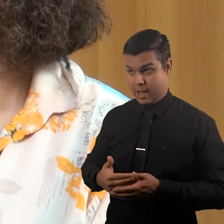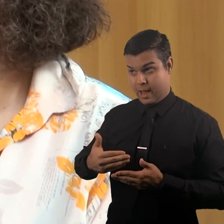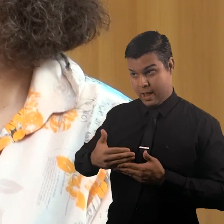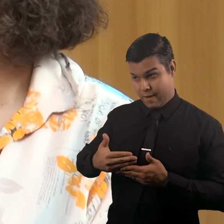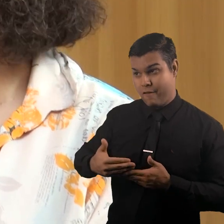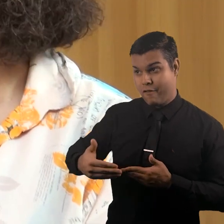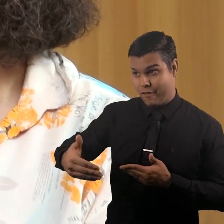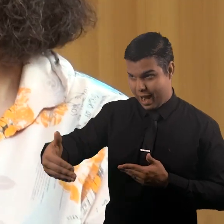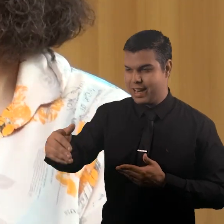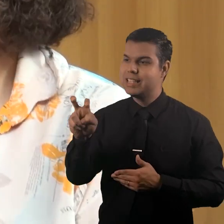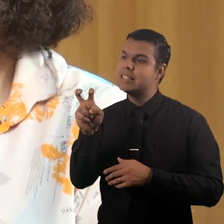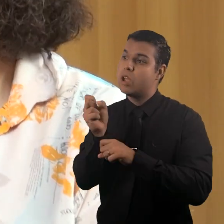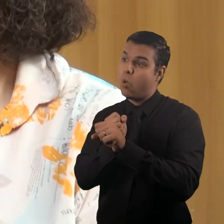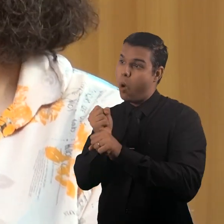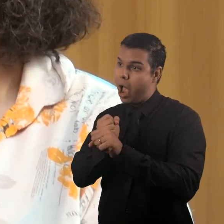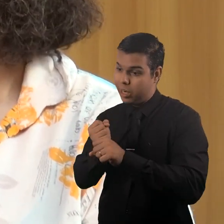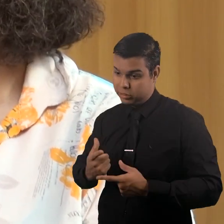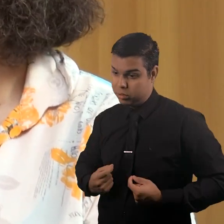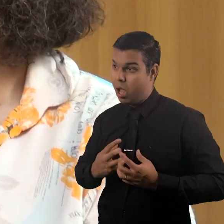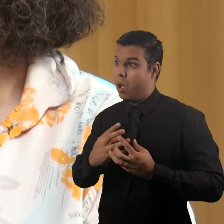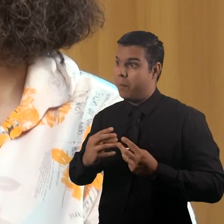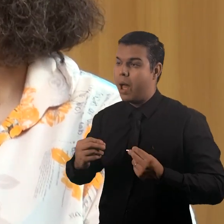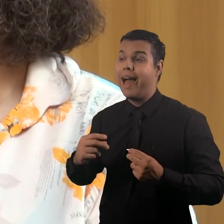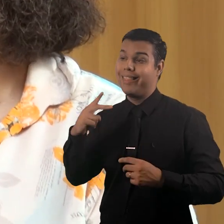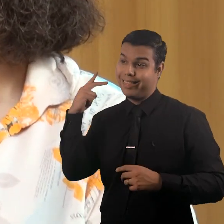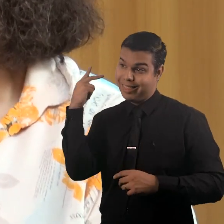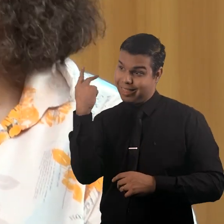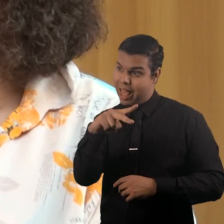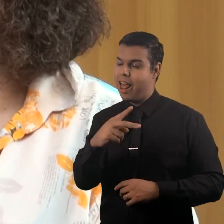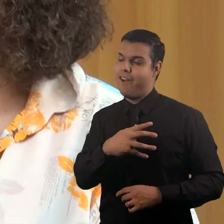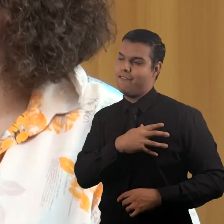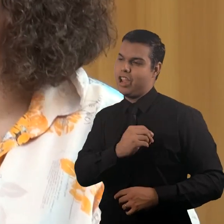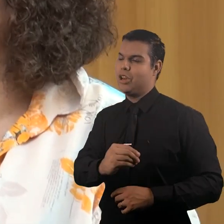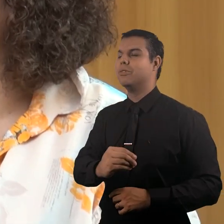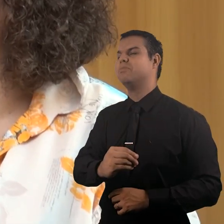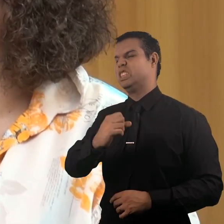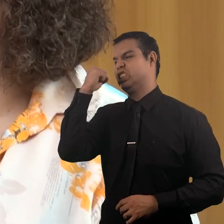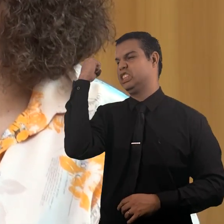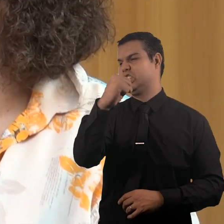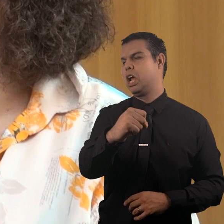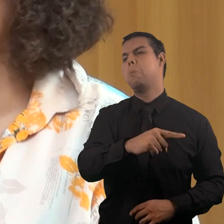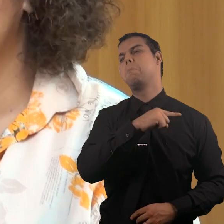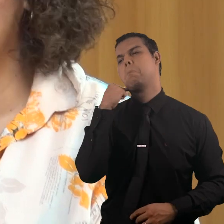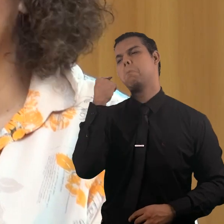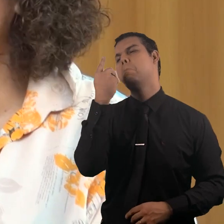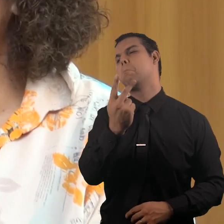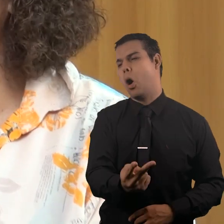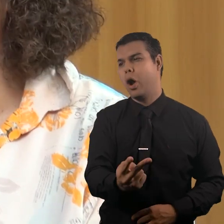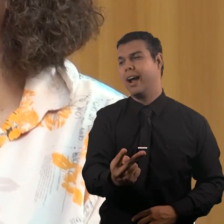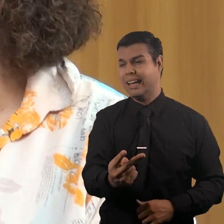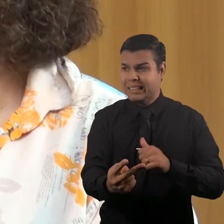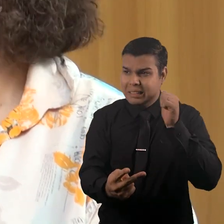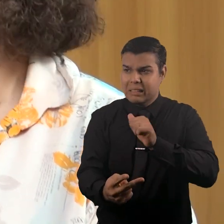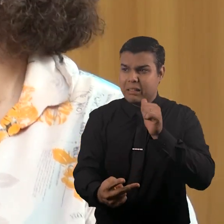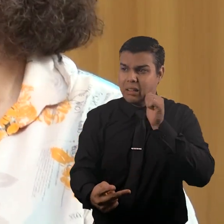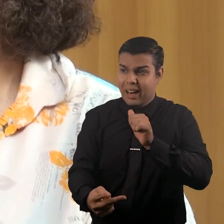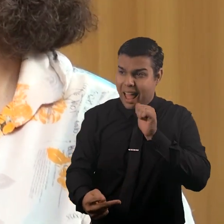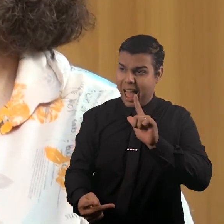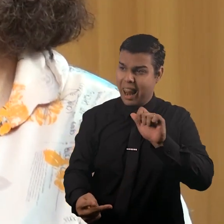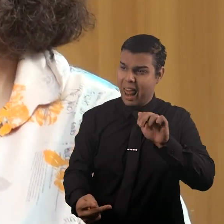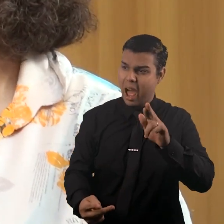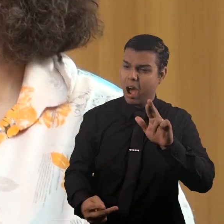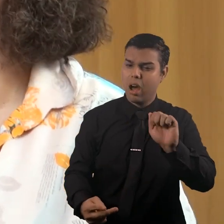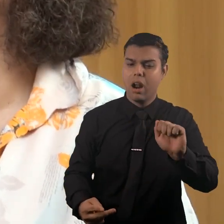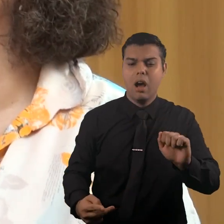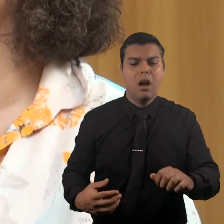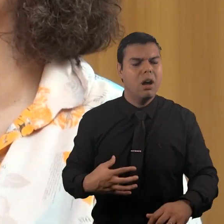já estava prestes a ganhar a sua alta de 5 anos, quando o filho dela foi assassinado. E o filho de Laura foi assassinado. E Laura